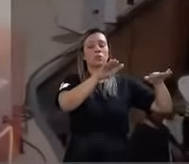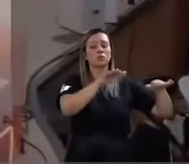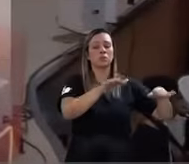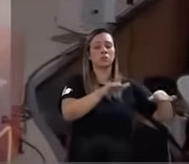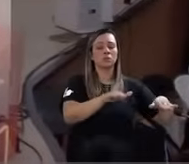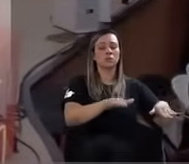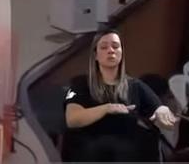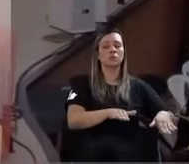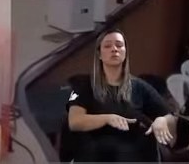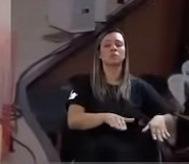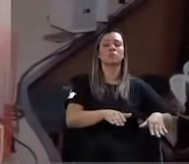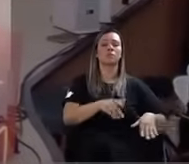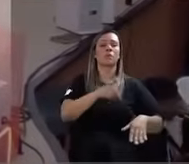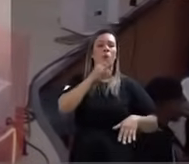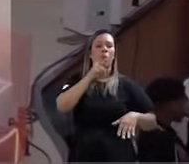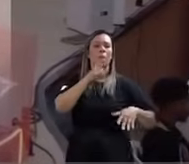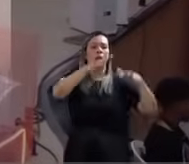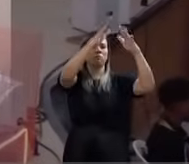seja o